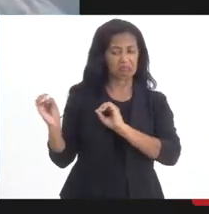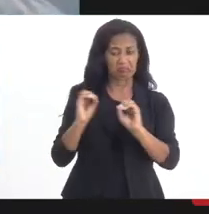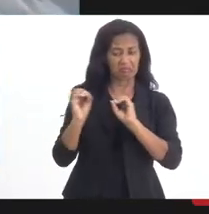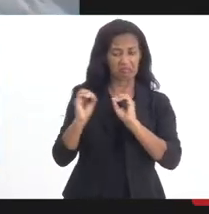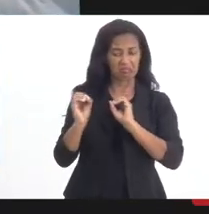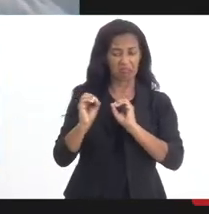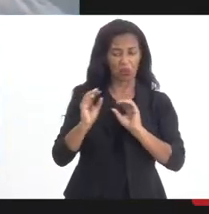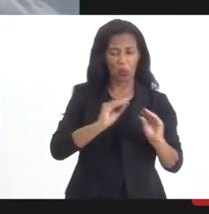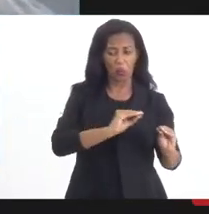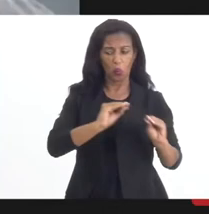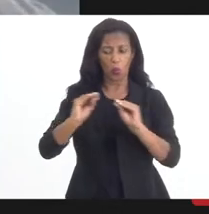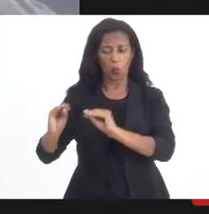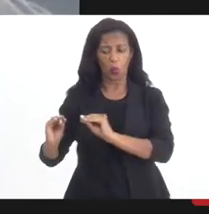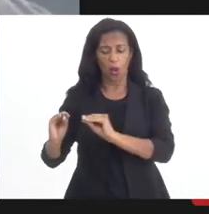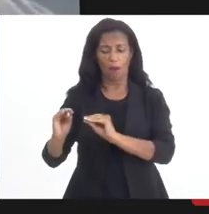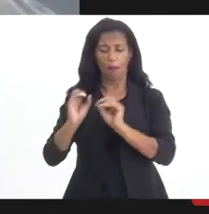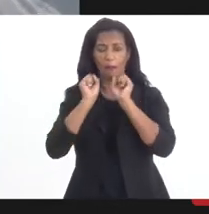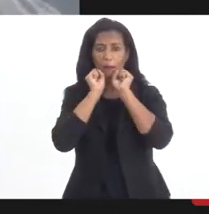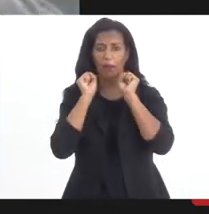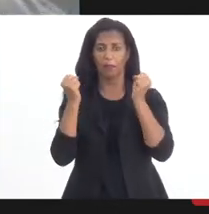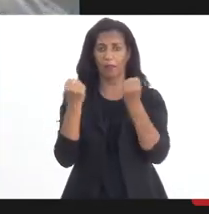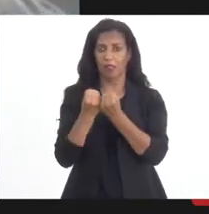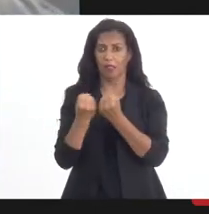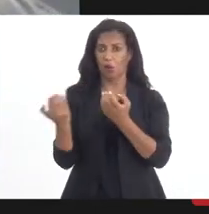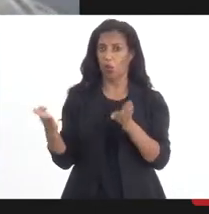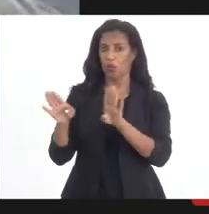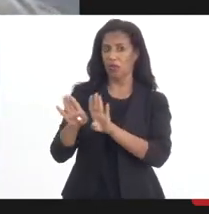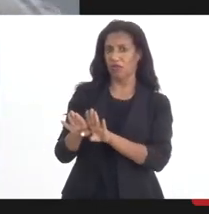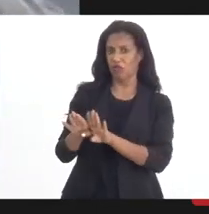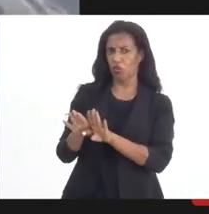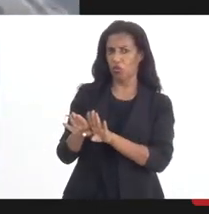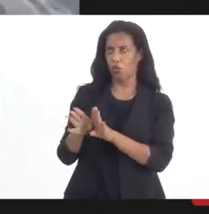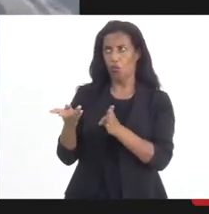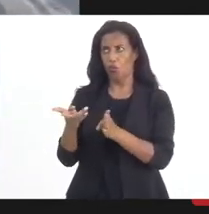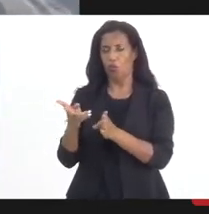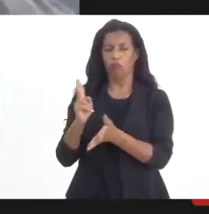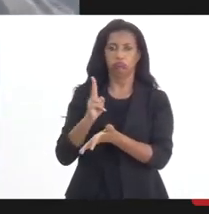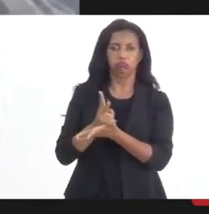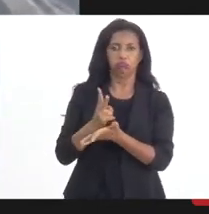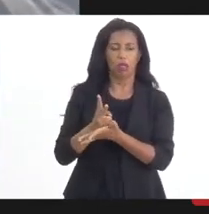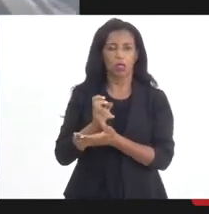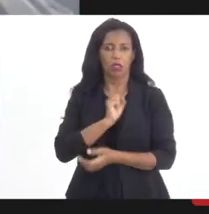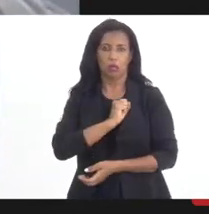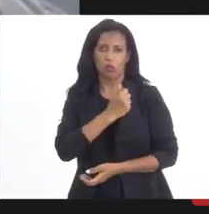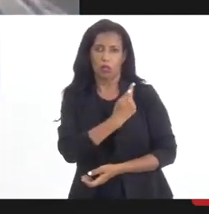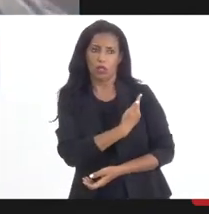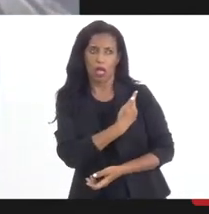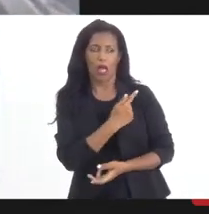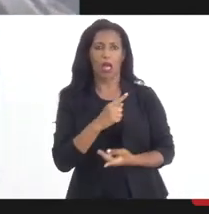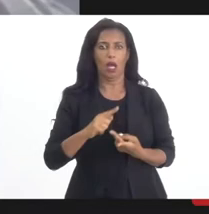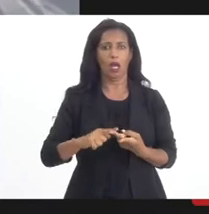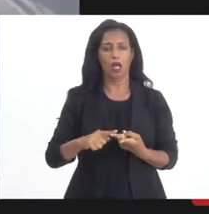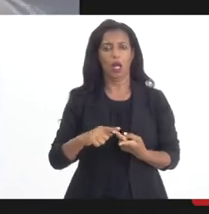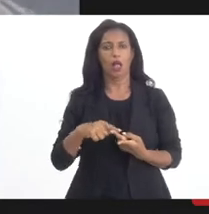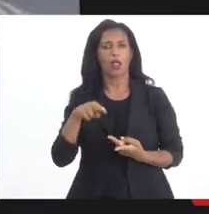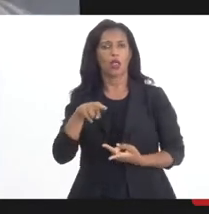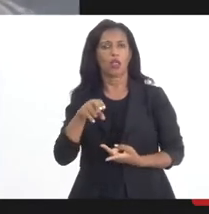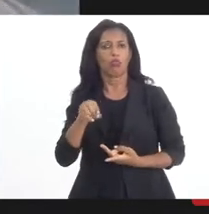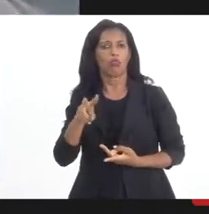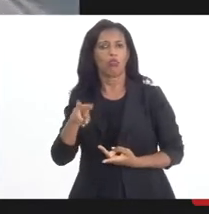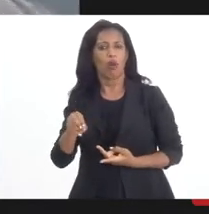houve uma migração para o Maracanã, ou que se fechou, permaneceu em São Gonçalo, permaneceu em Nova Friburgo